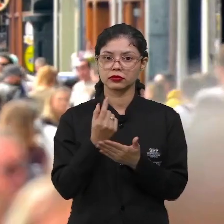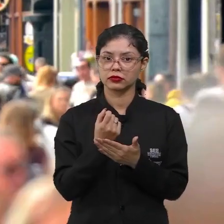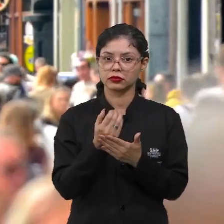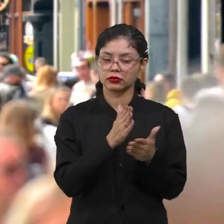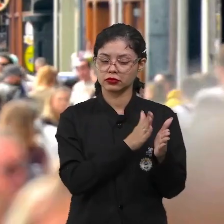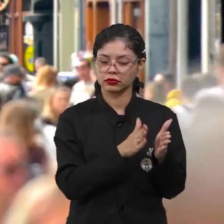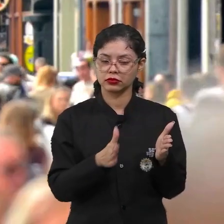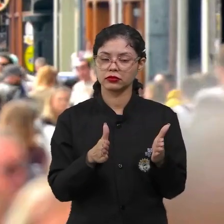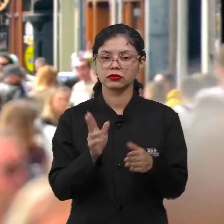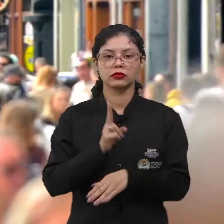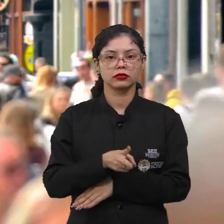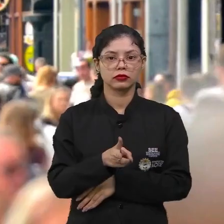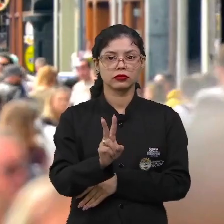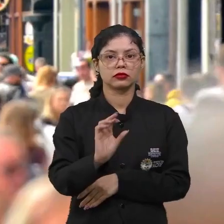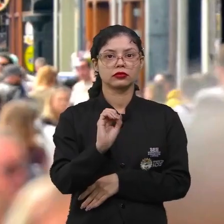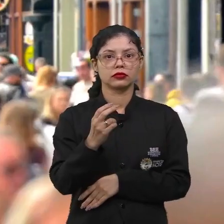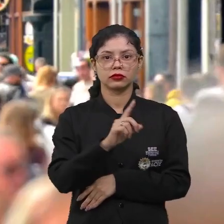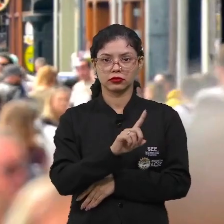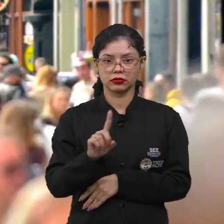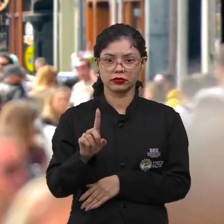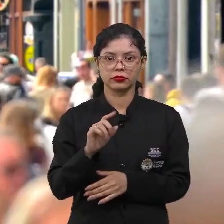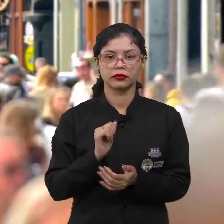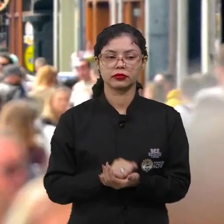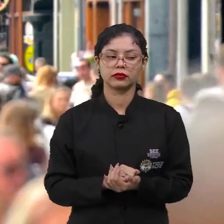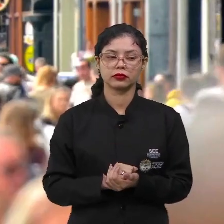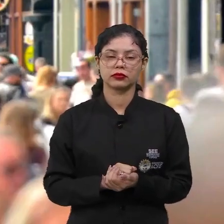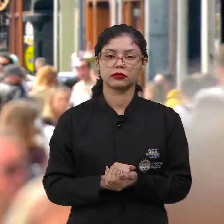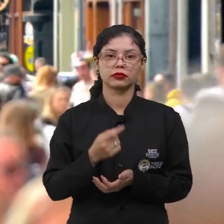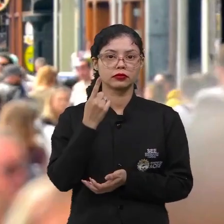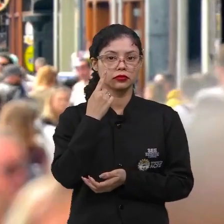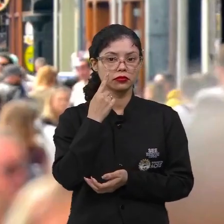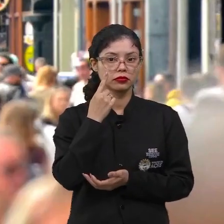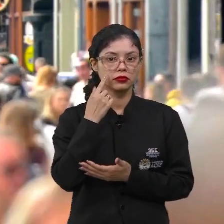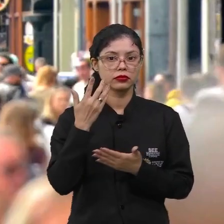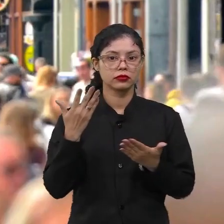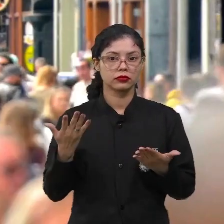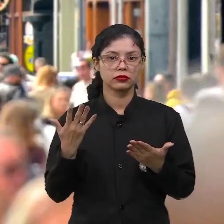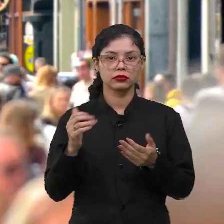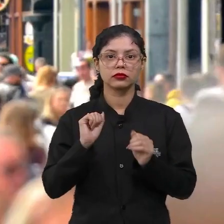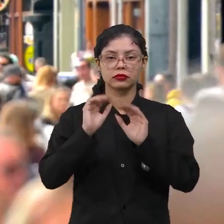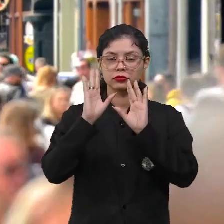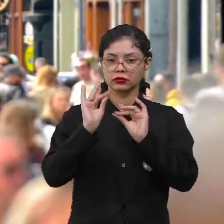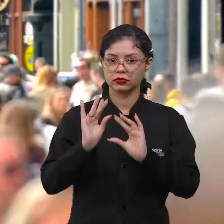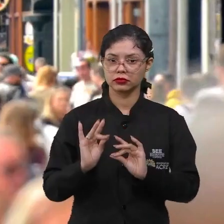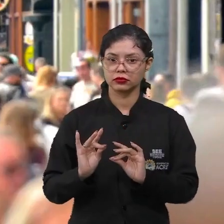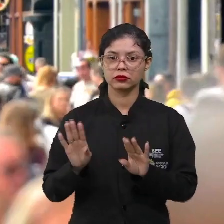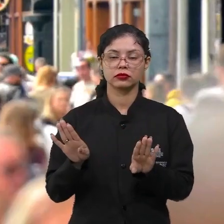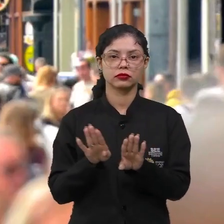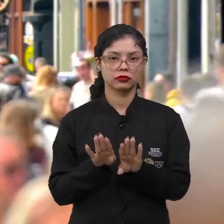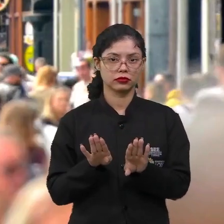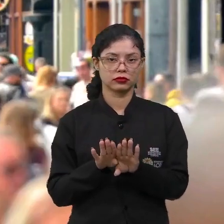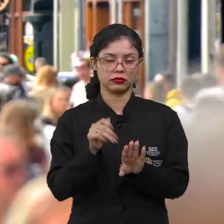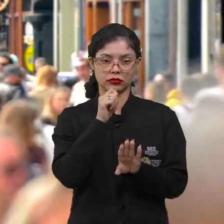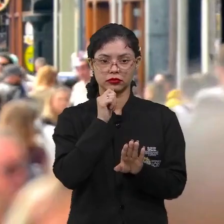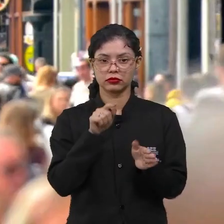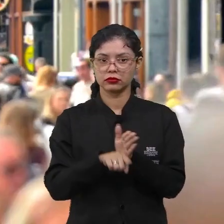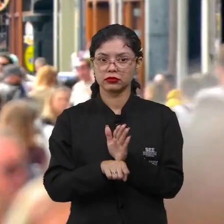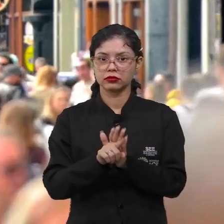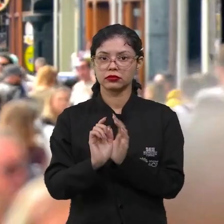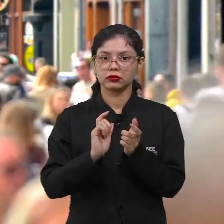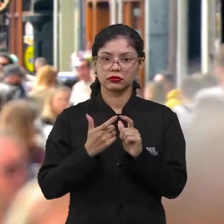ordem durável ou não durável. Então é bem interessante tratar a questão do consumo e tratar também a questão